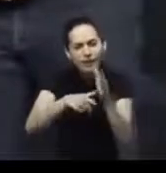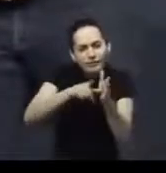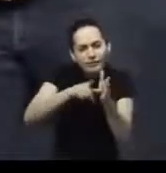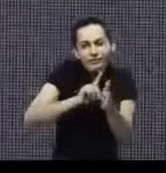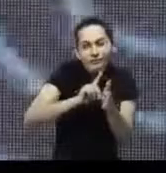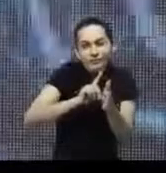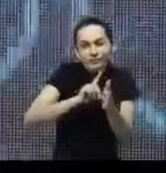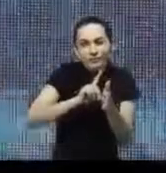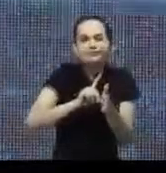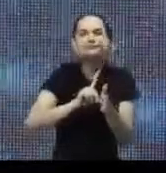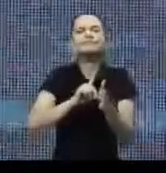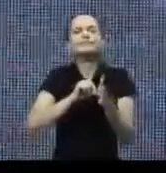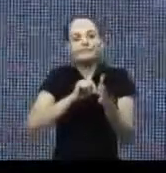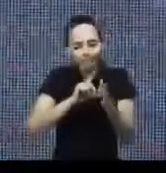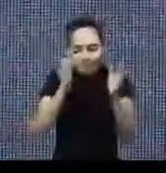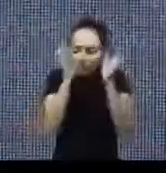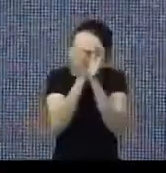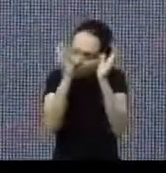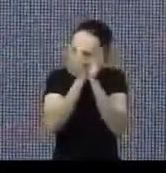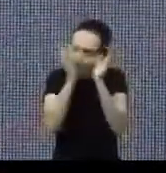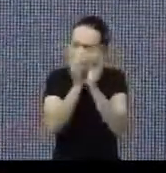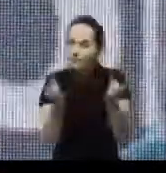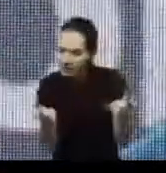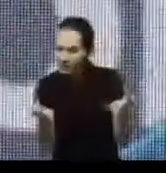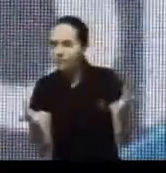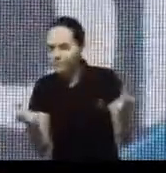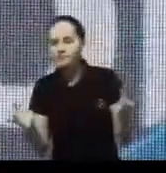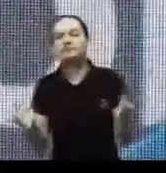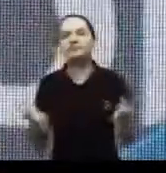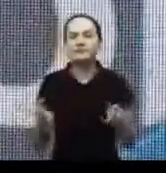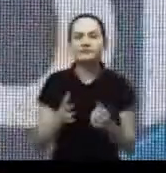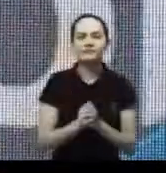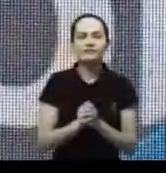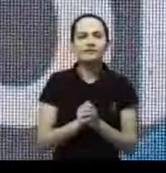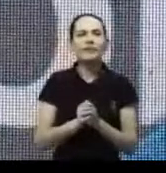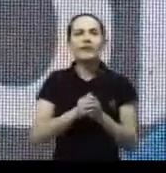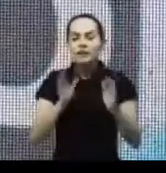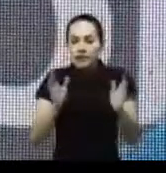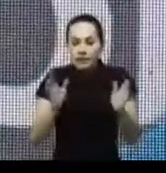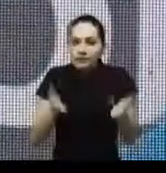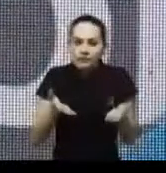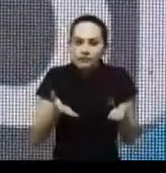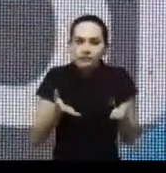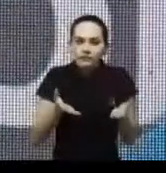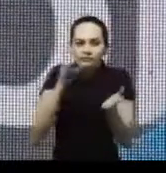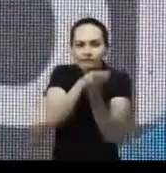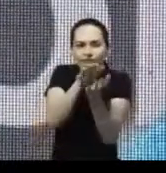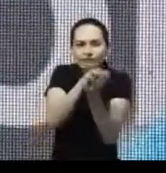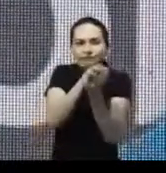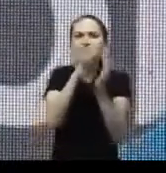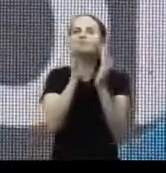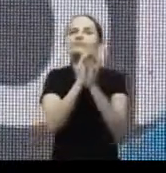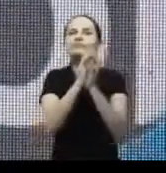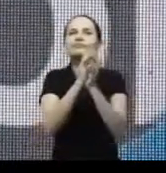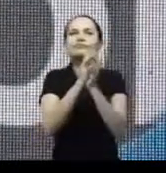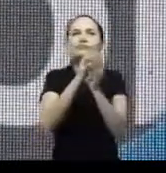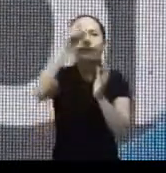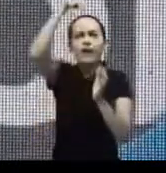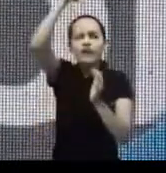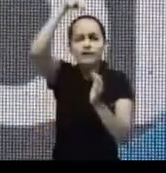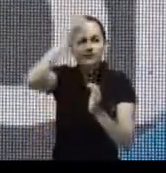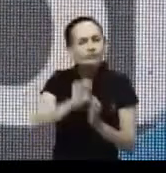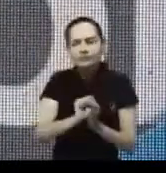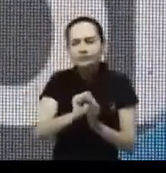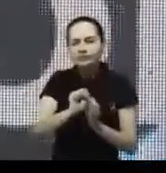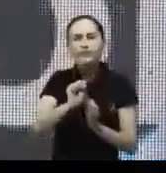antes com as equipes comerciais da rede de concessionários mercedes-benz hoje o consórcio mercedes-benz ele está inserido o de norte a sul do